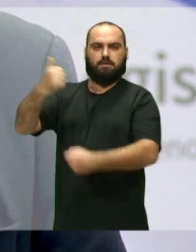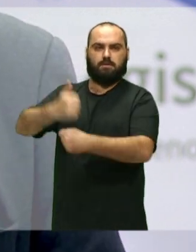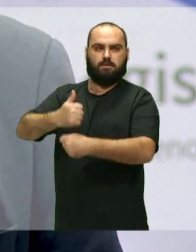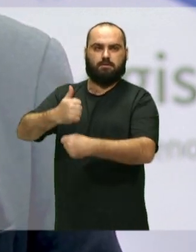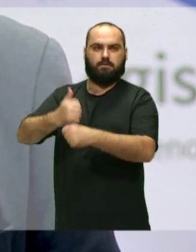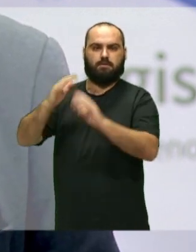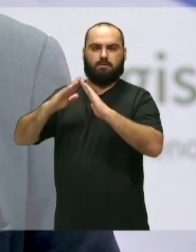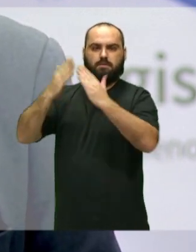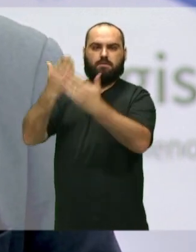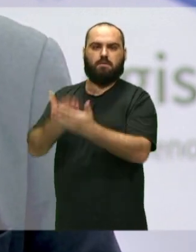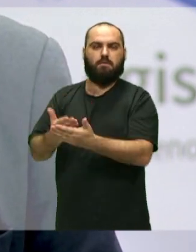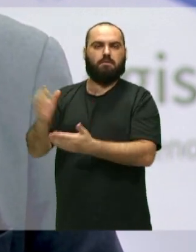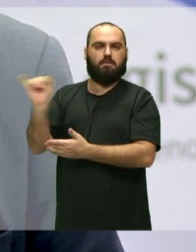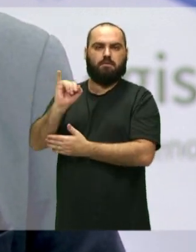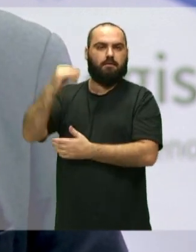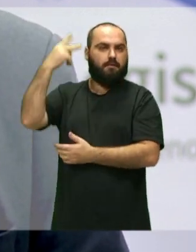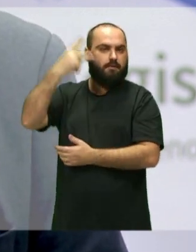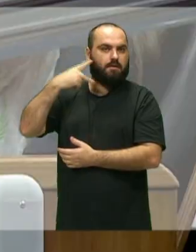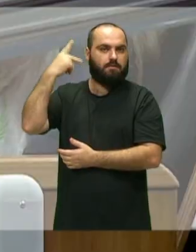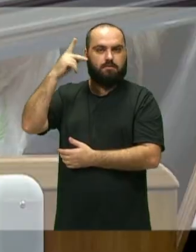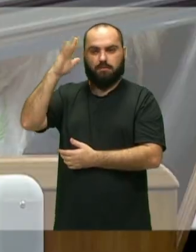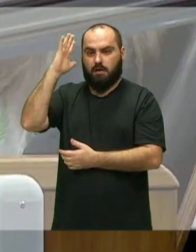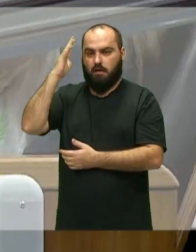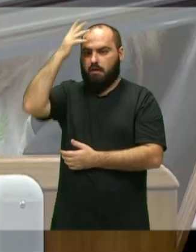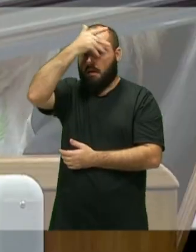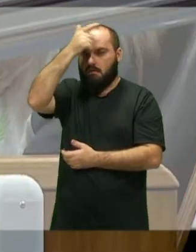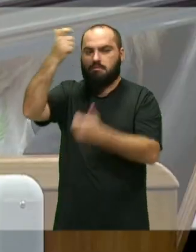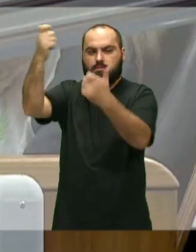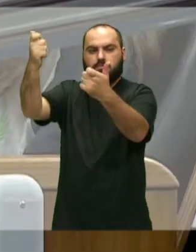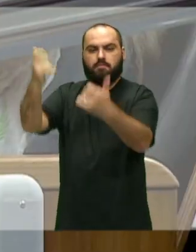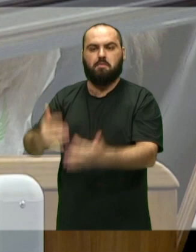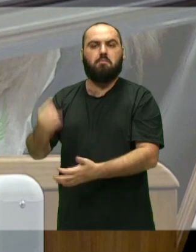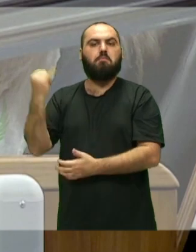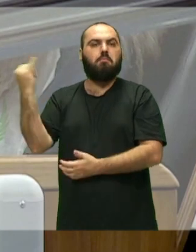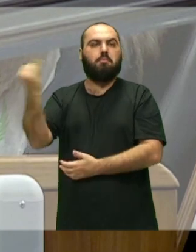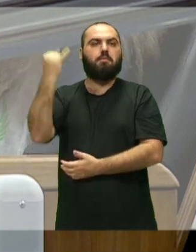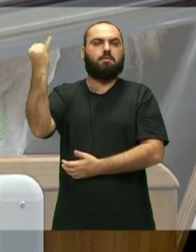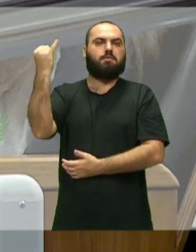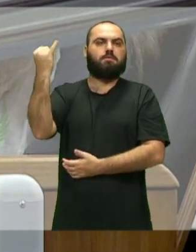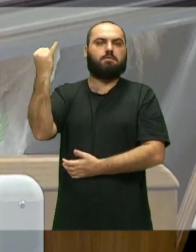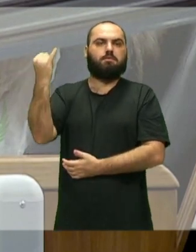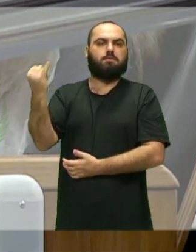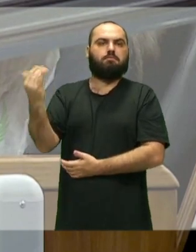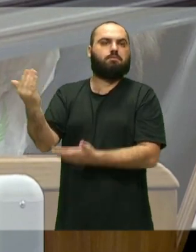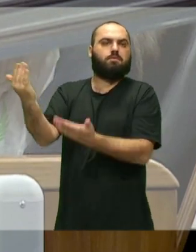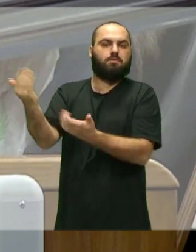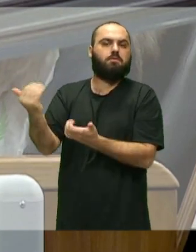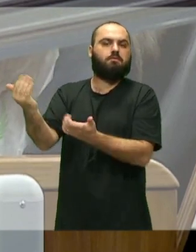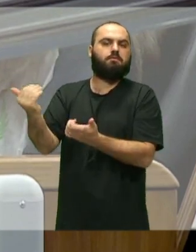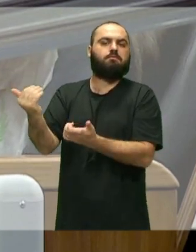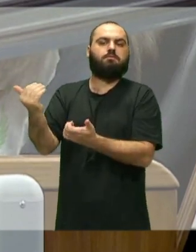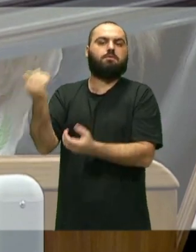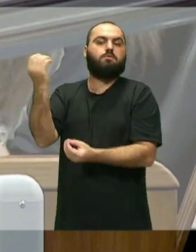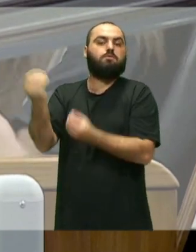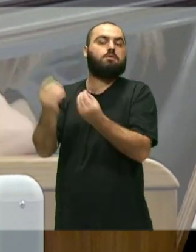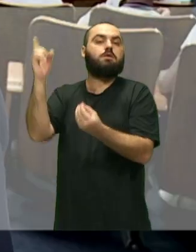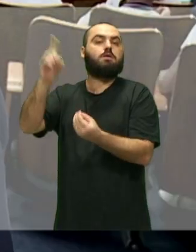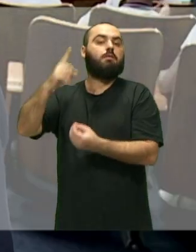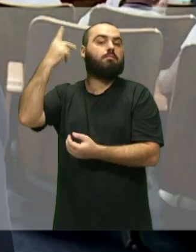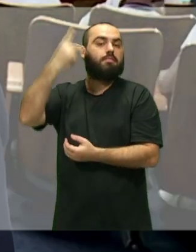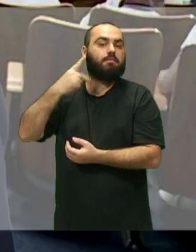Legislativo de Itajaí vereadora adrianoclava destacou a importância de os jovens saberem para que serve a política